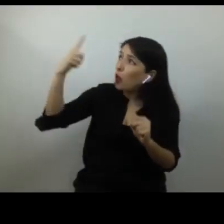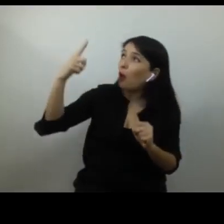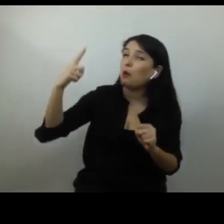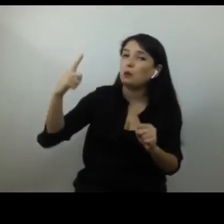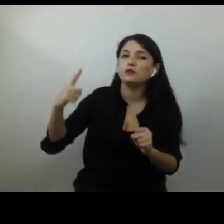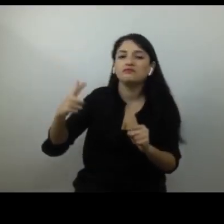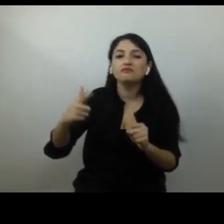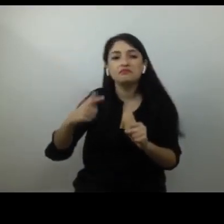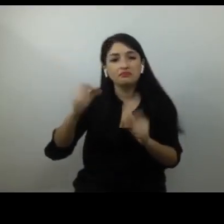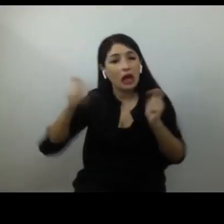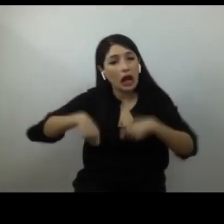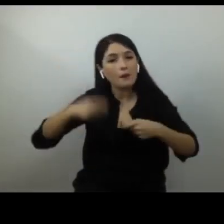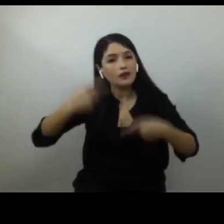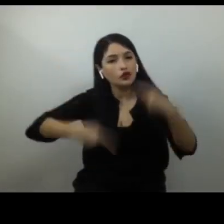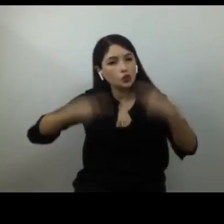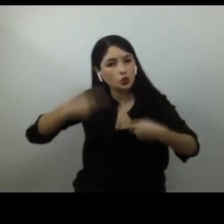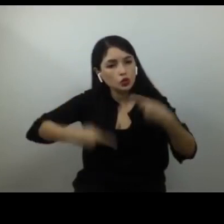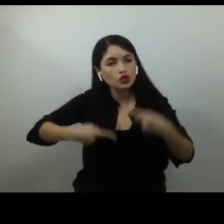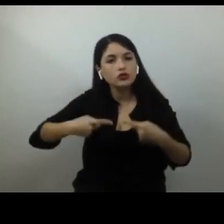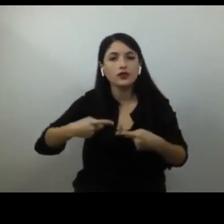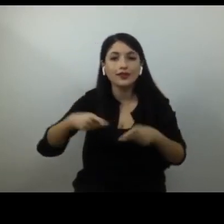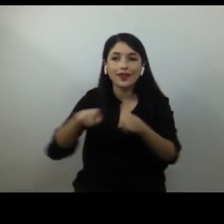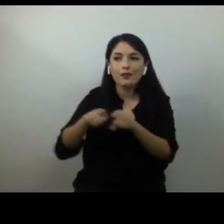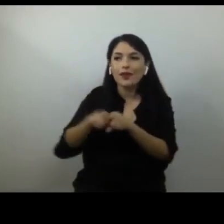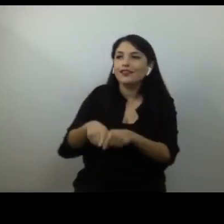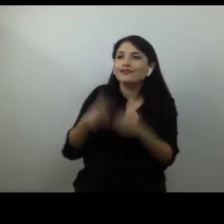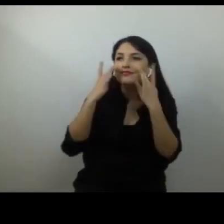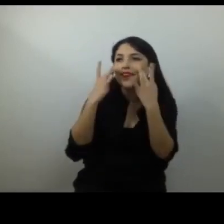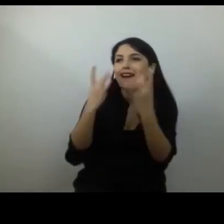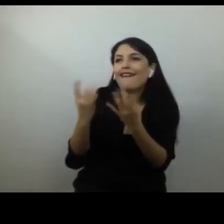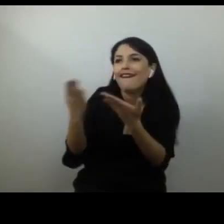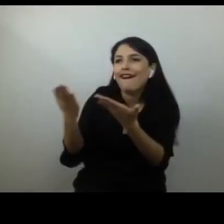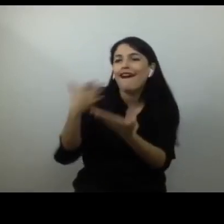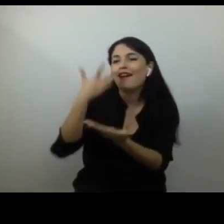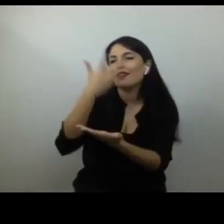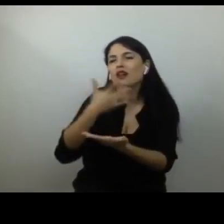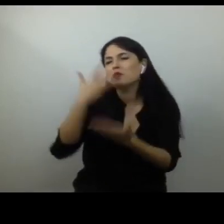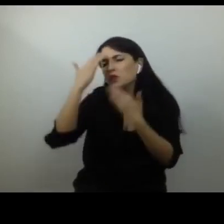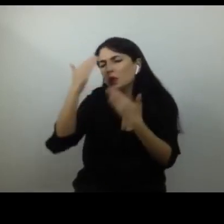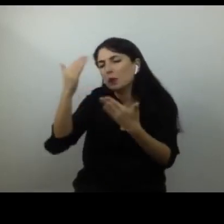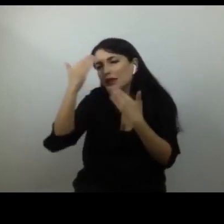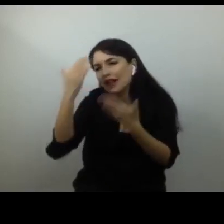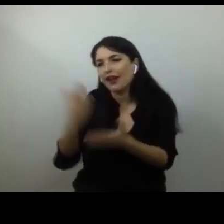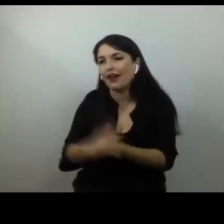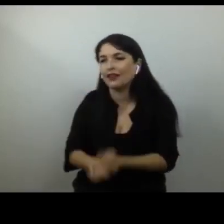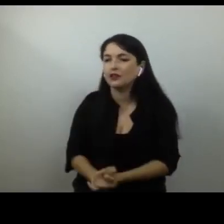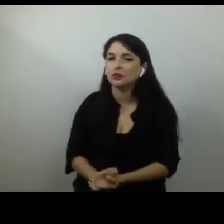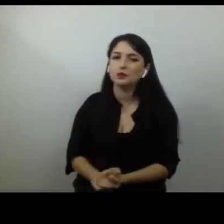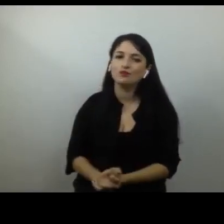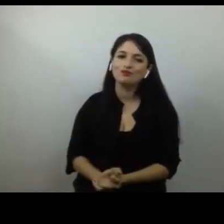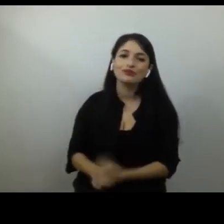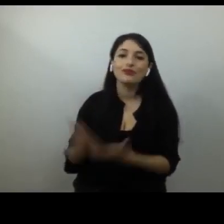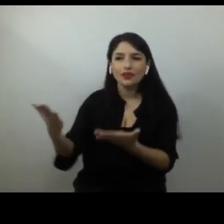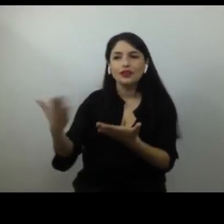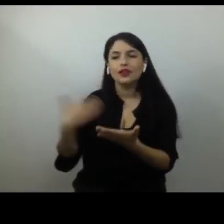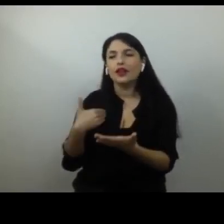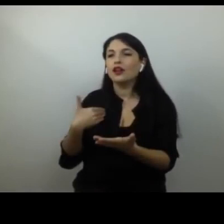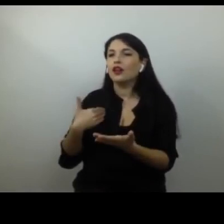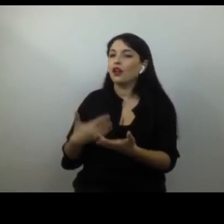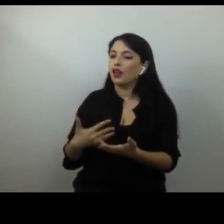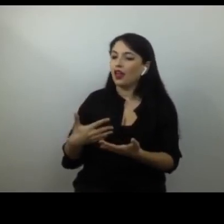principalmente o Haddad. Então, muito obrigado, obrigado pelos seus elogios generosos e